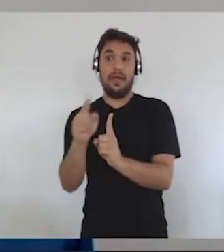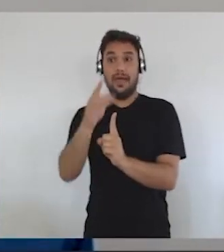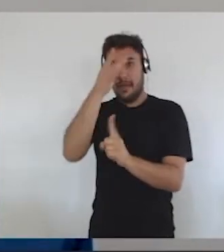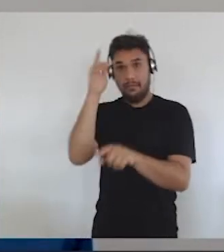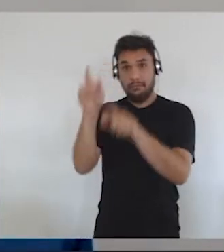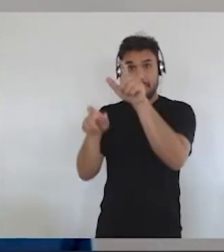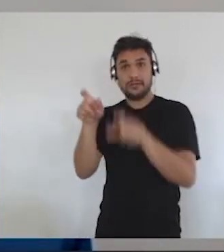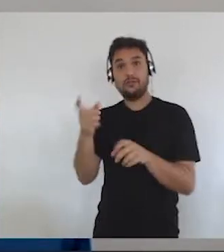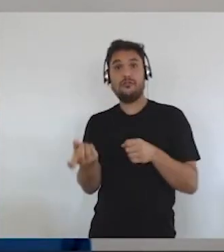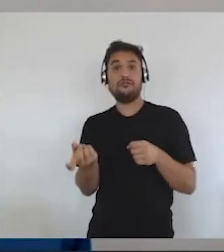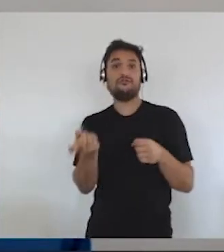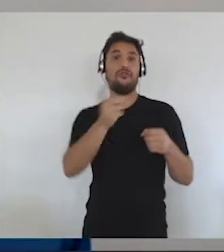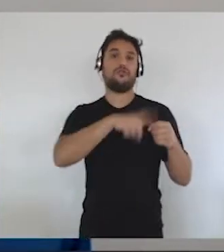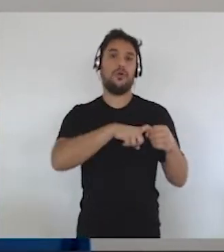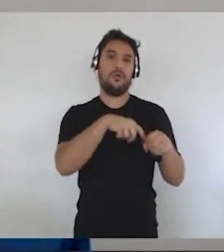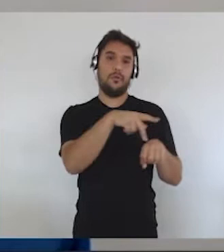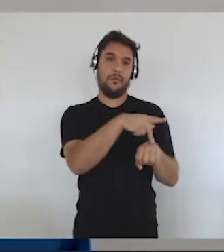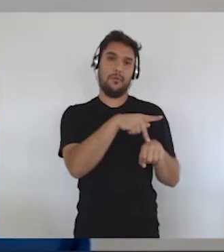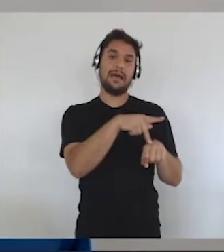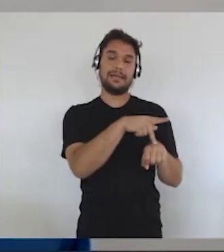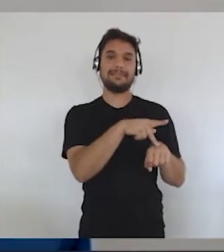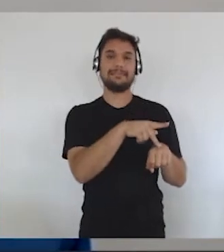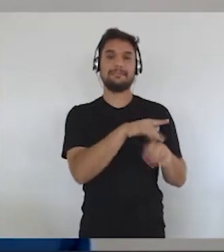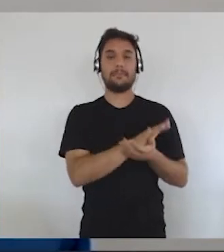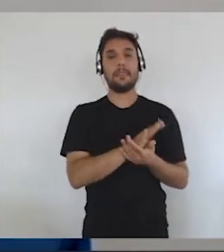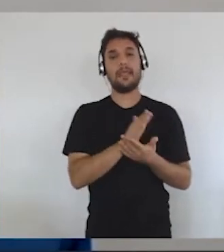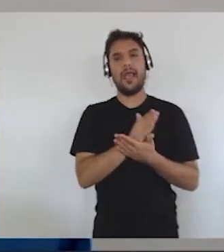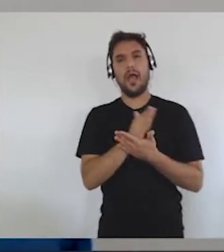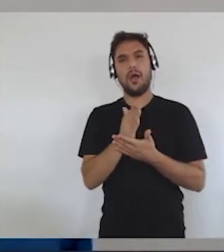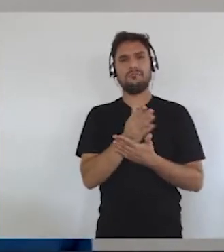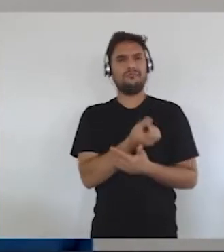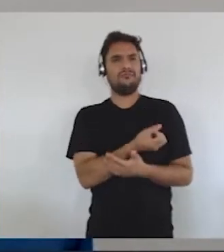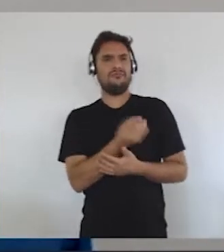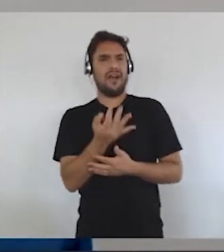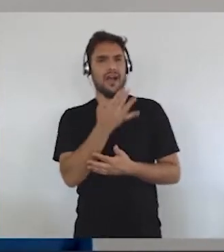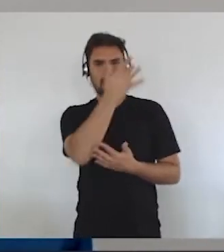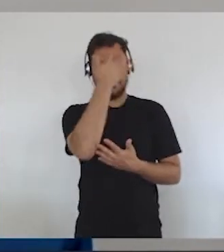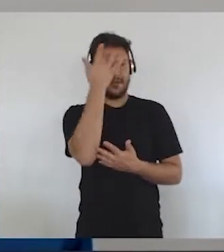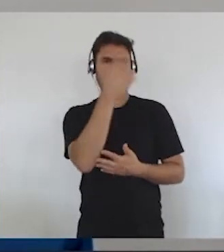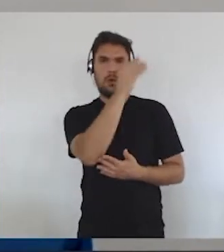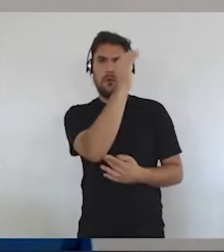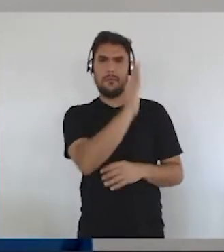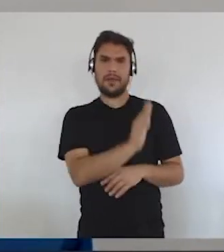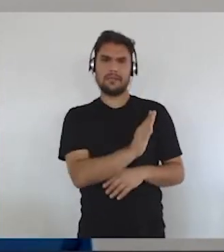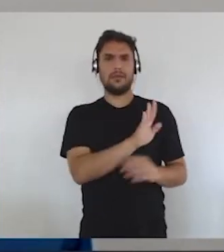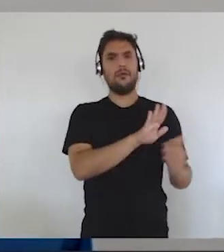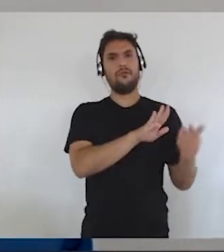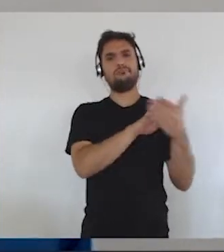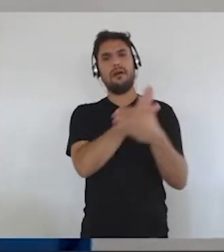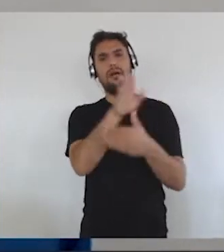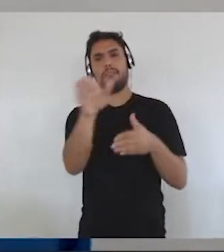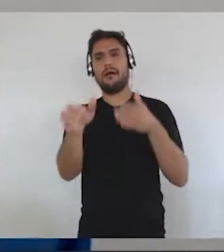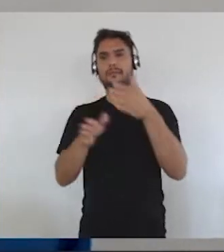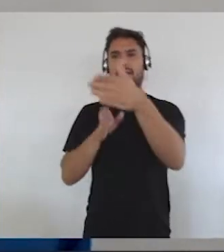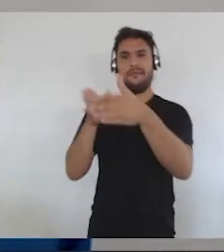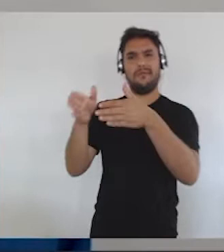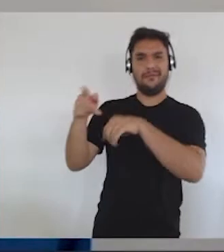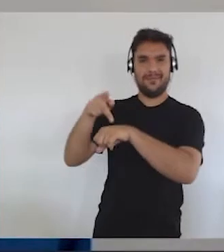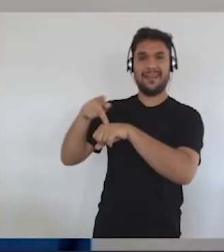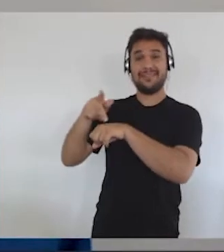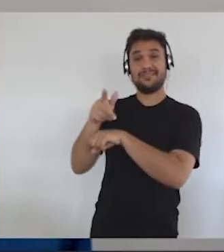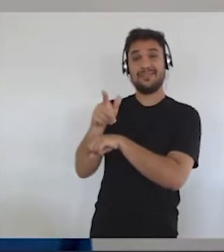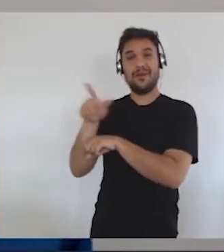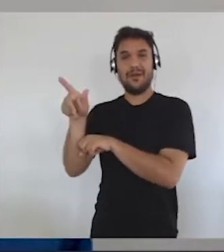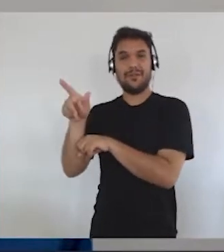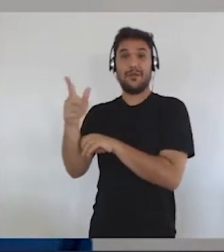aos seus estados de origem. Né? Muitos brasileiros regressaram ao Brasil com o intuito de